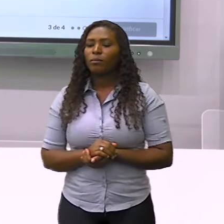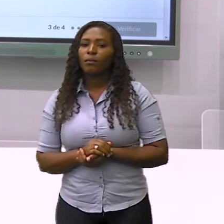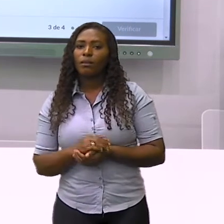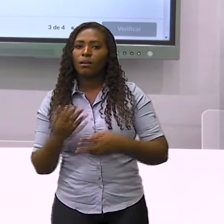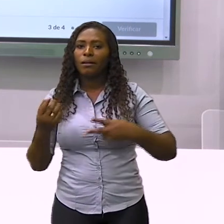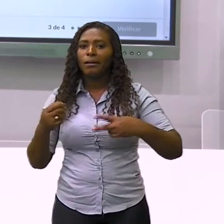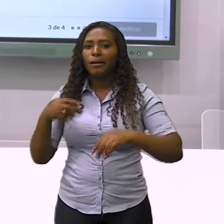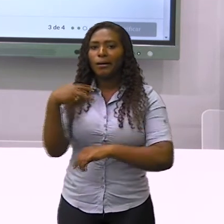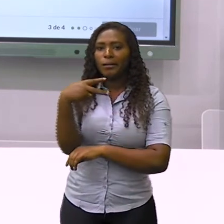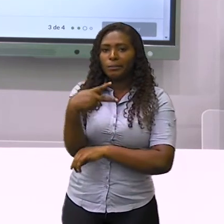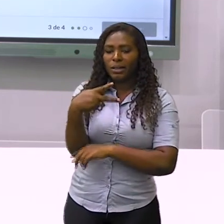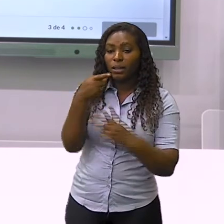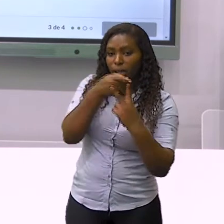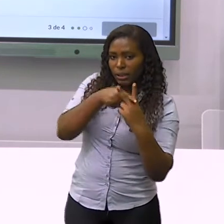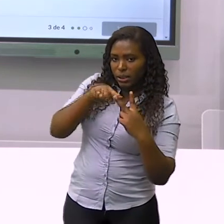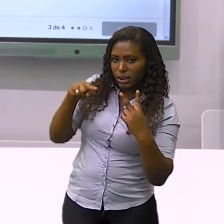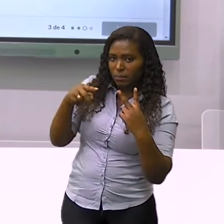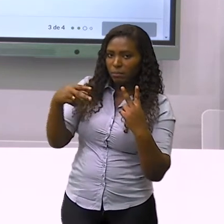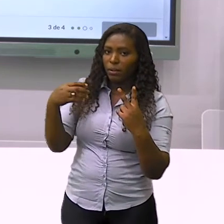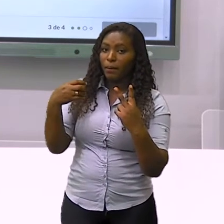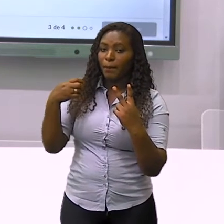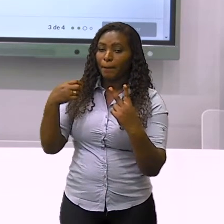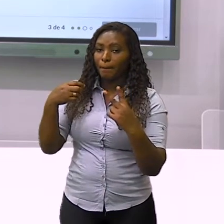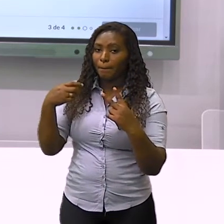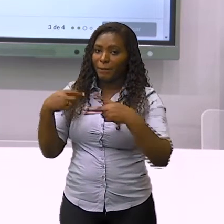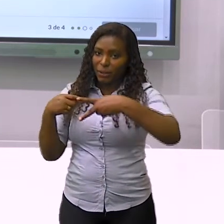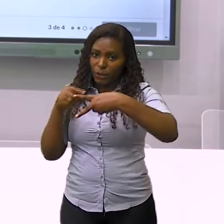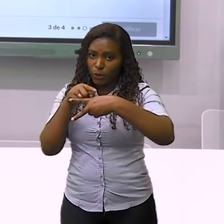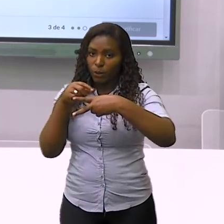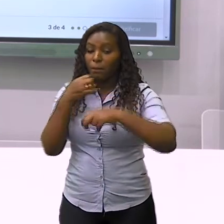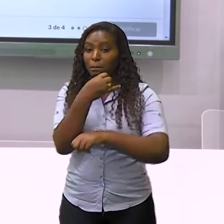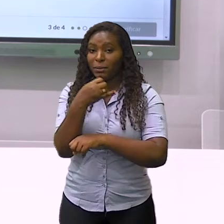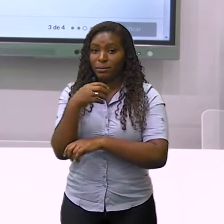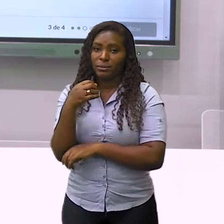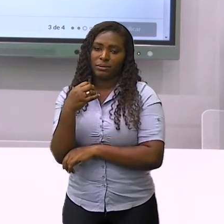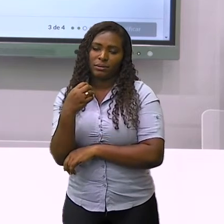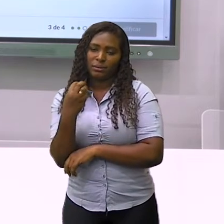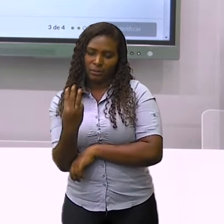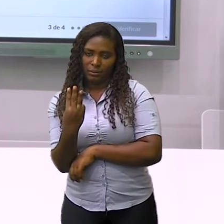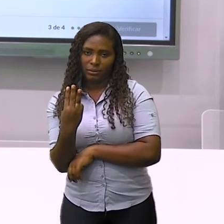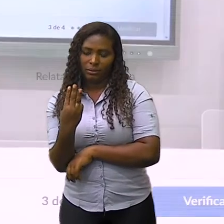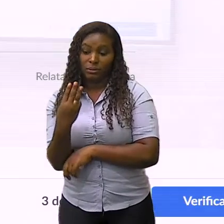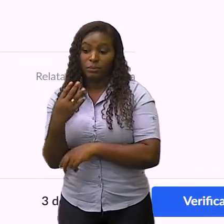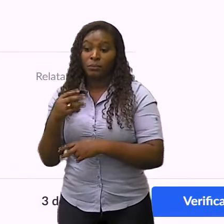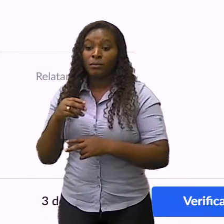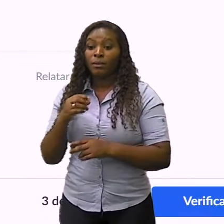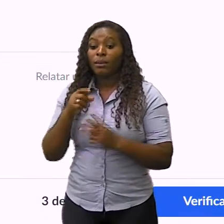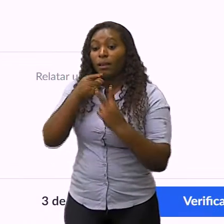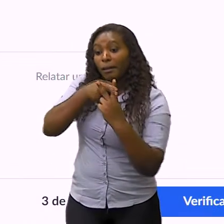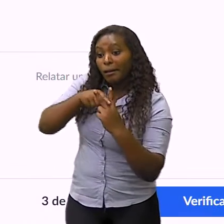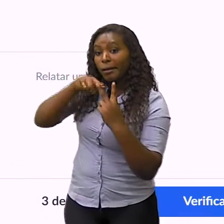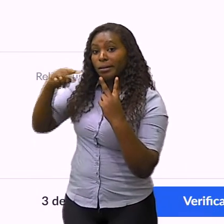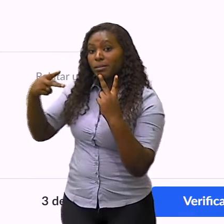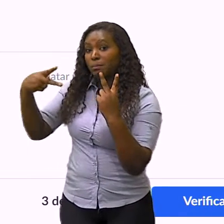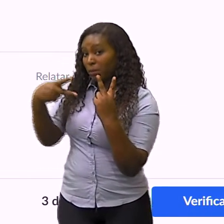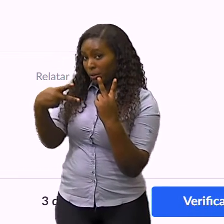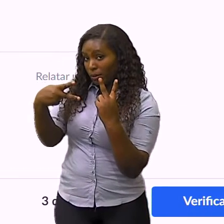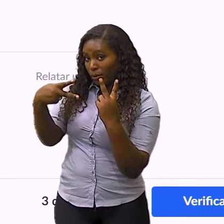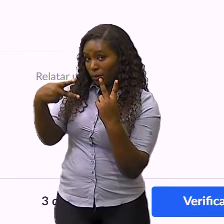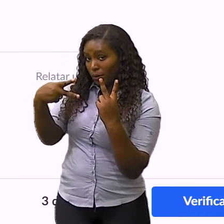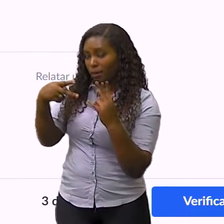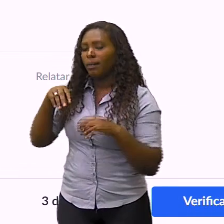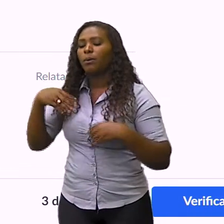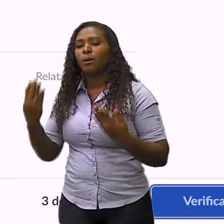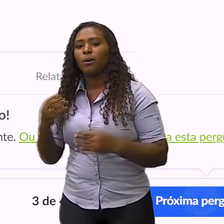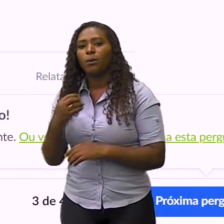minha raiz e somar, dois números que somado tem que dar o contrário de B, tem que ser